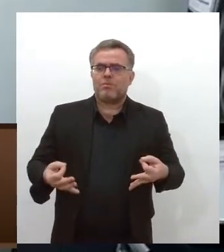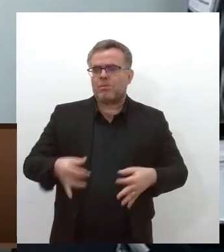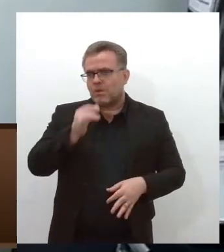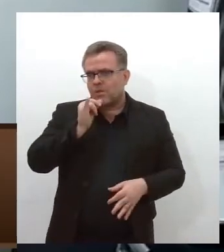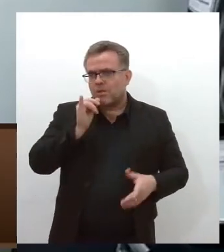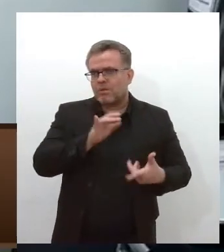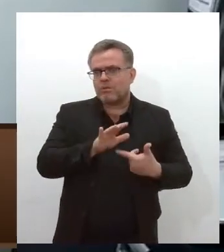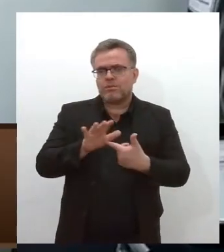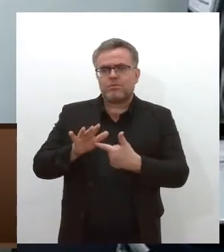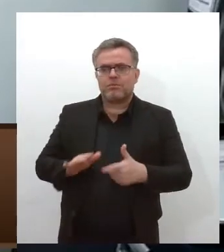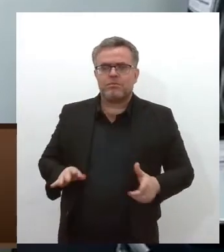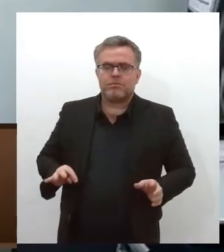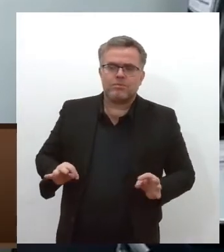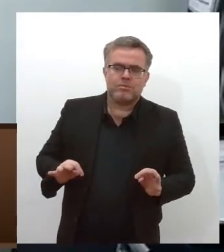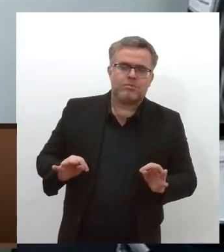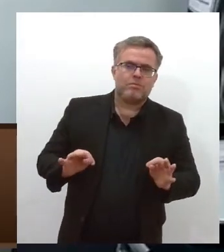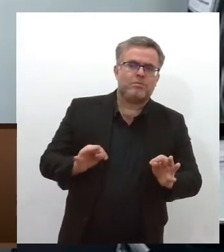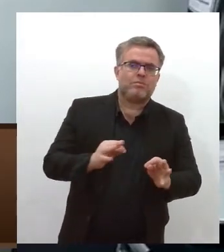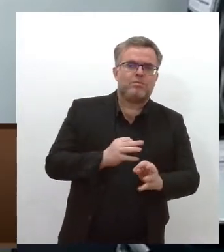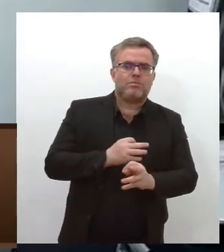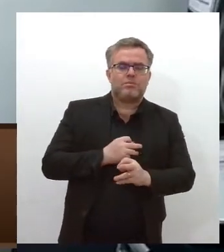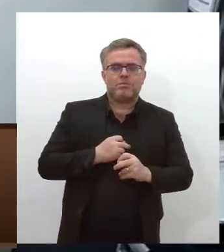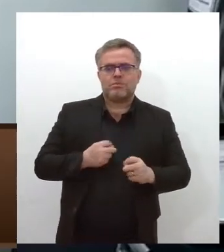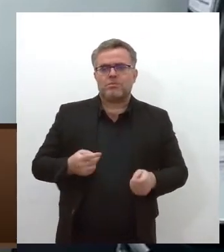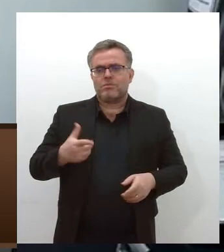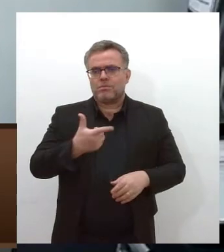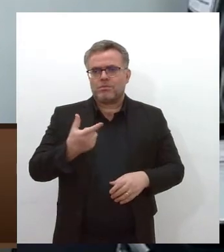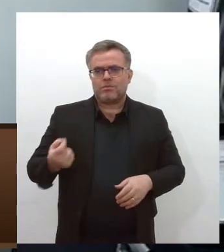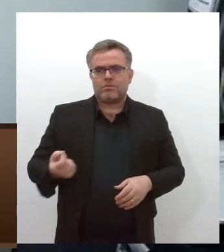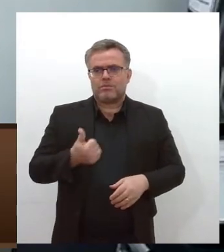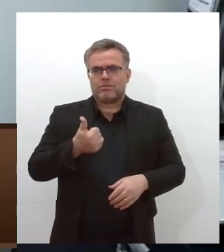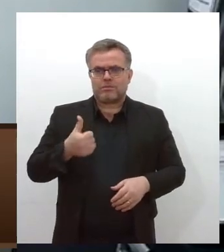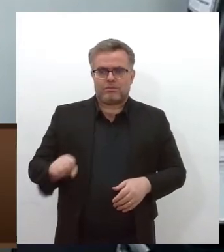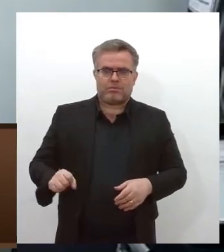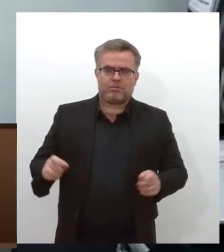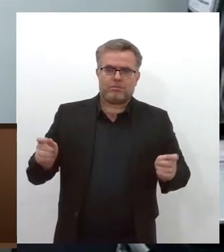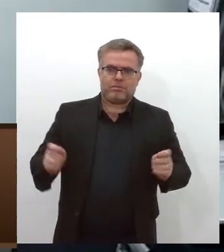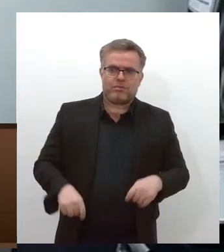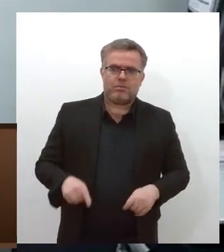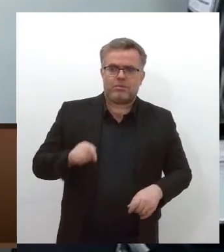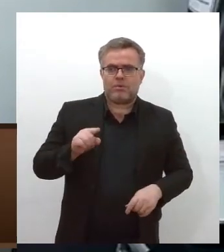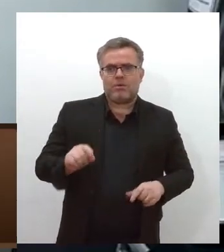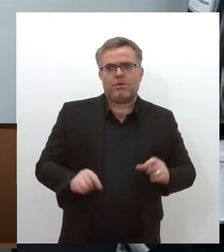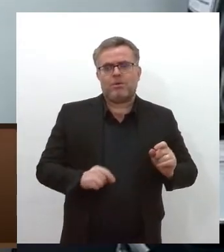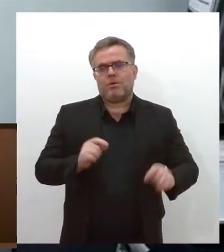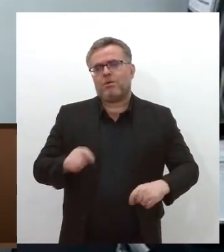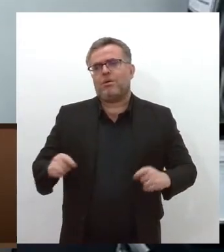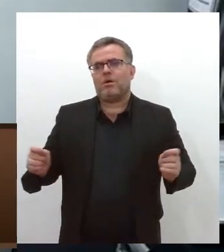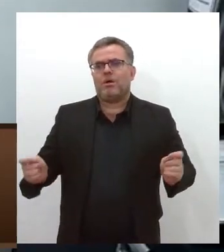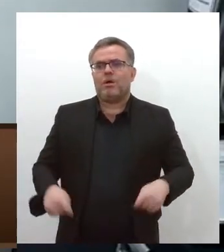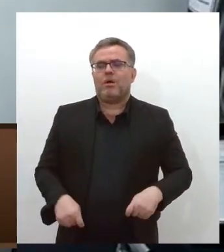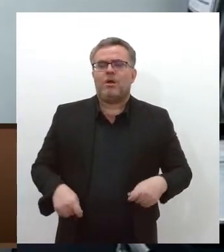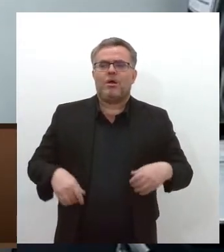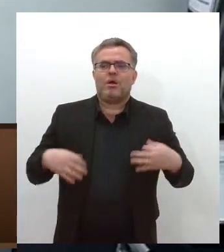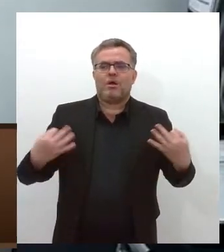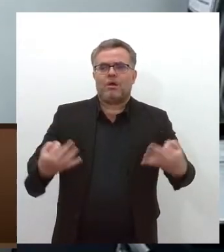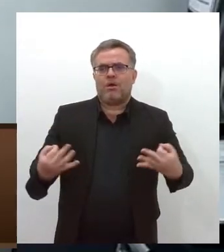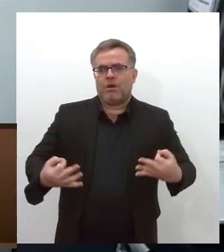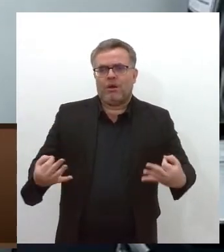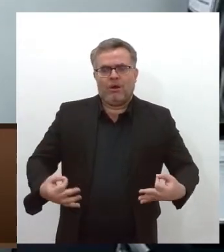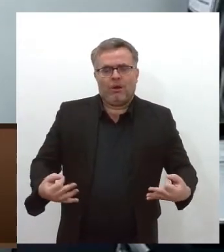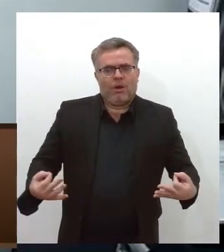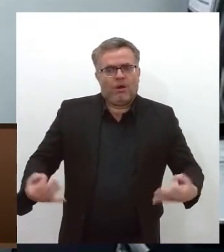brasileira. Tivemos em 2018, temos agora em 2022 essa discussão, possivelmente teremos nas eleições